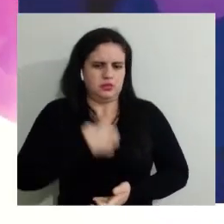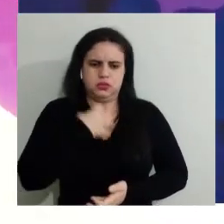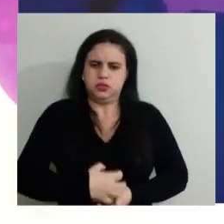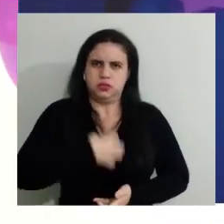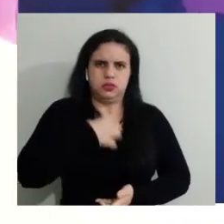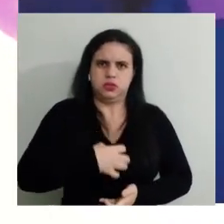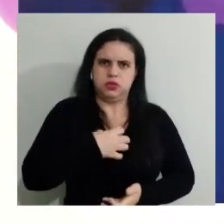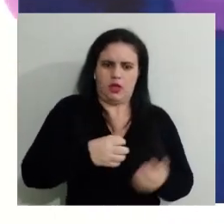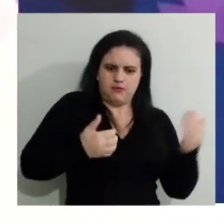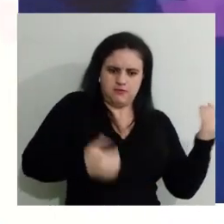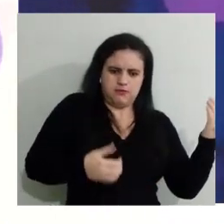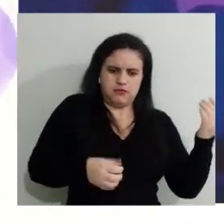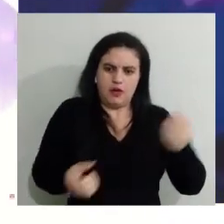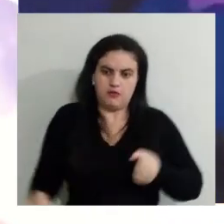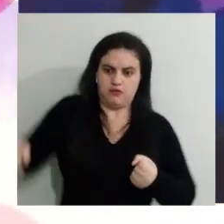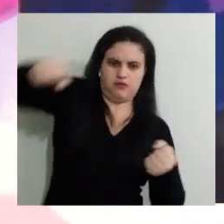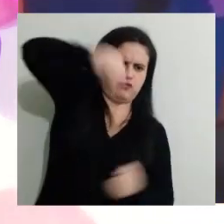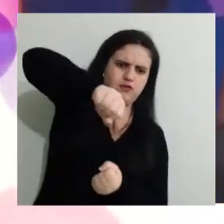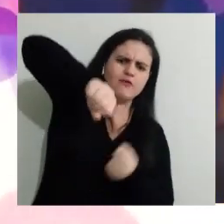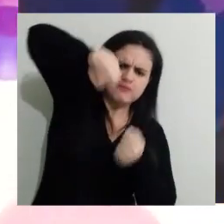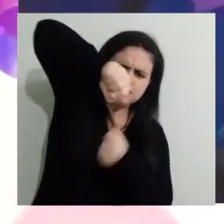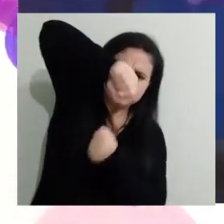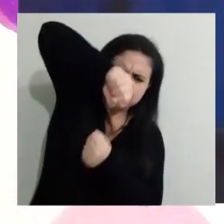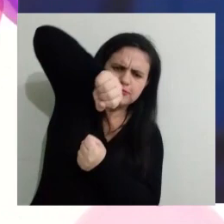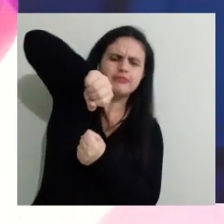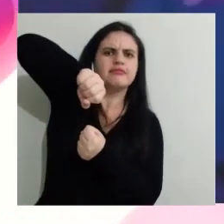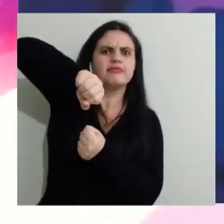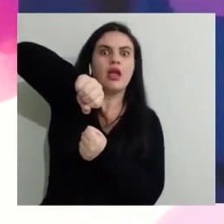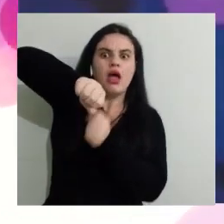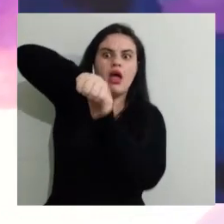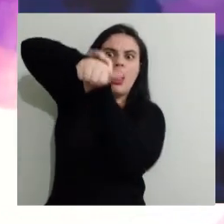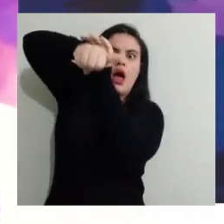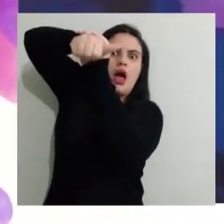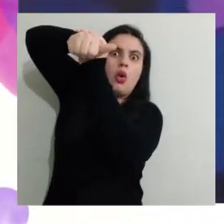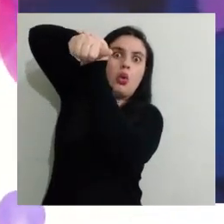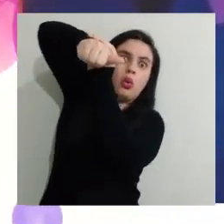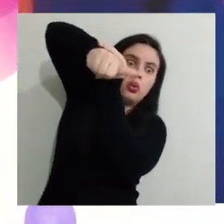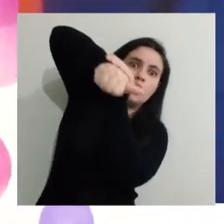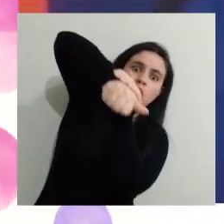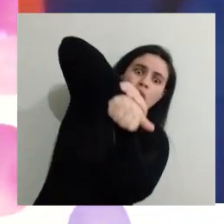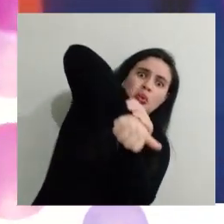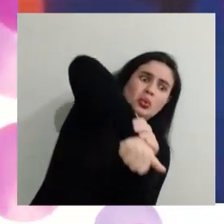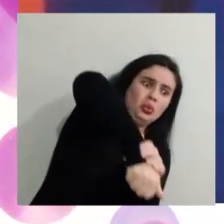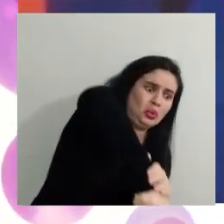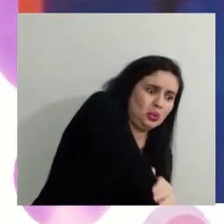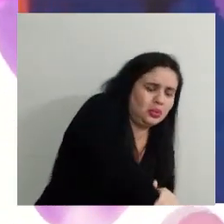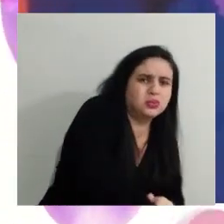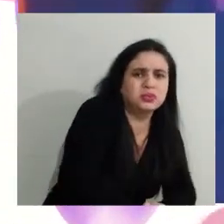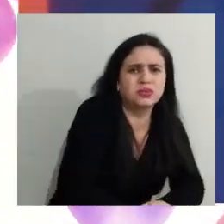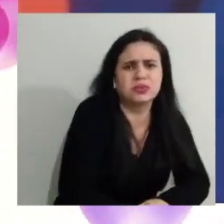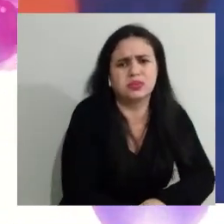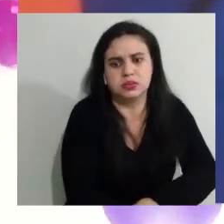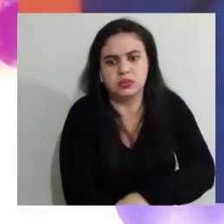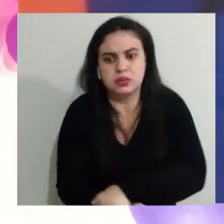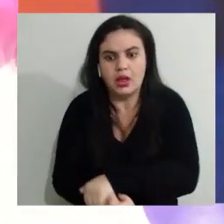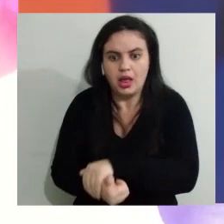Furioso, virou o violão e sacudiu. A tartaruga caiu, rolando do céu abaixo.